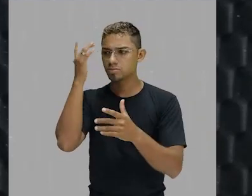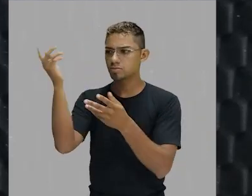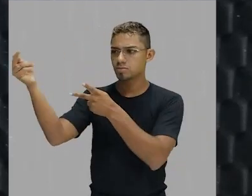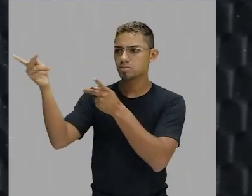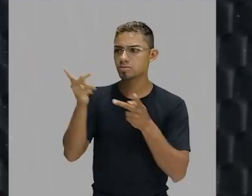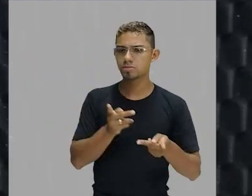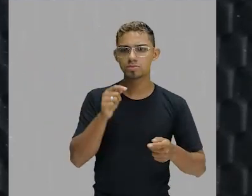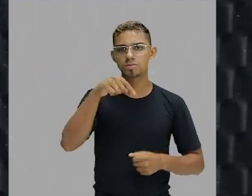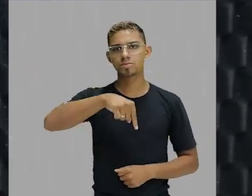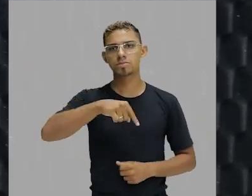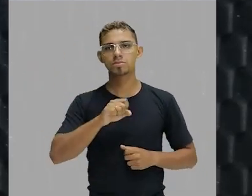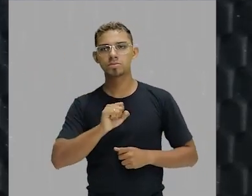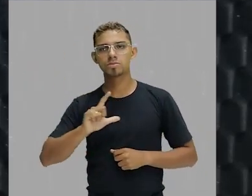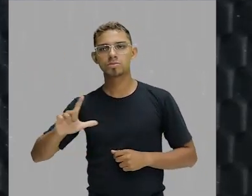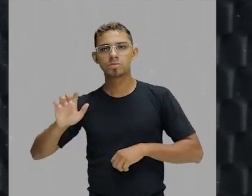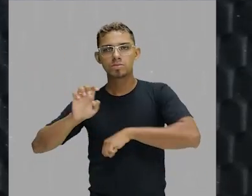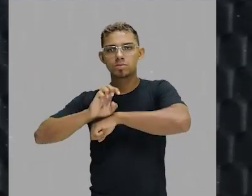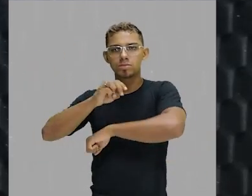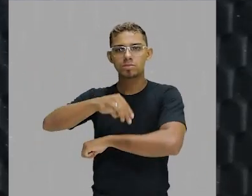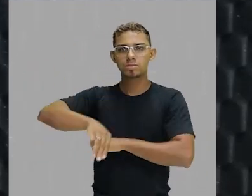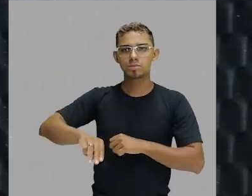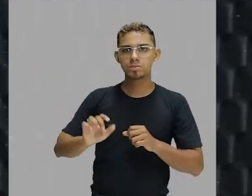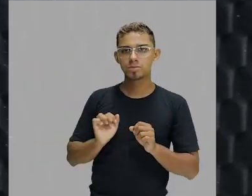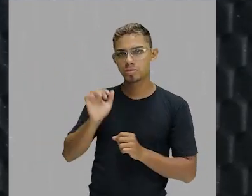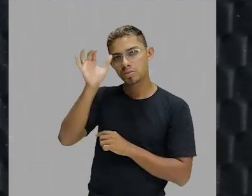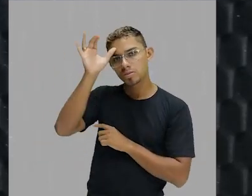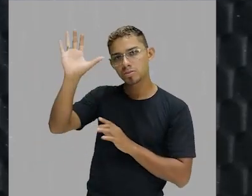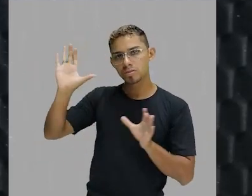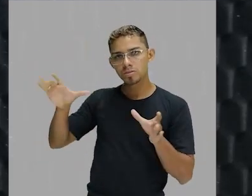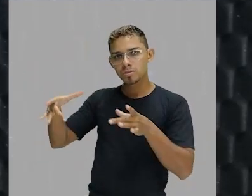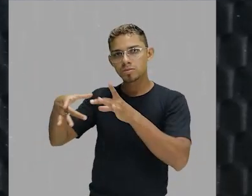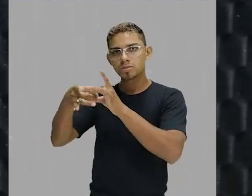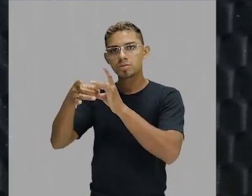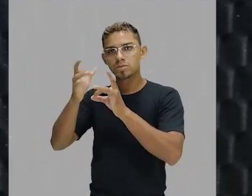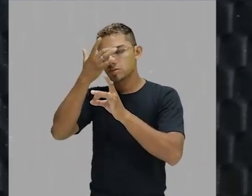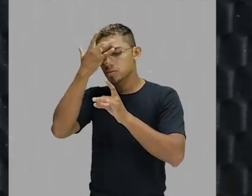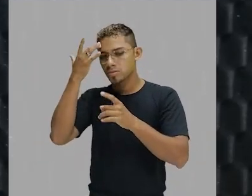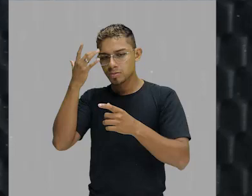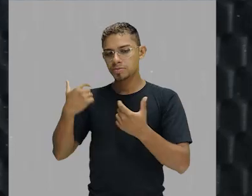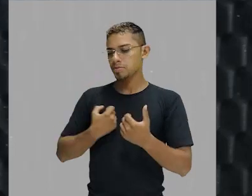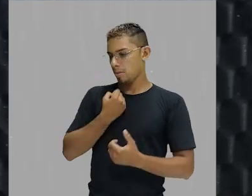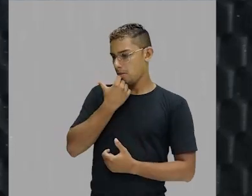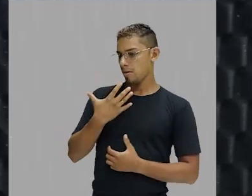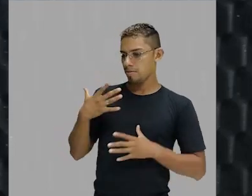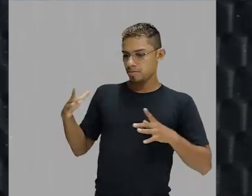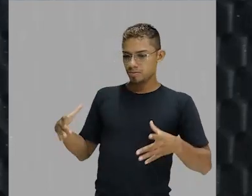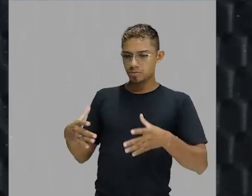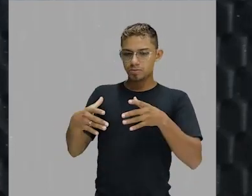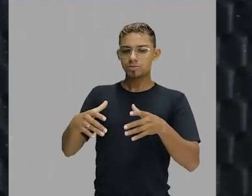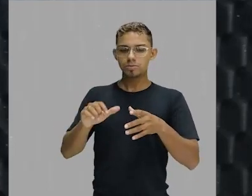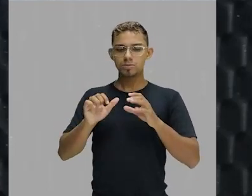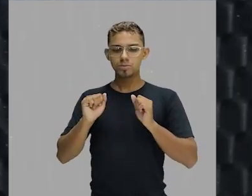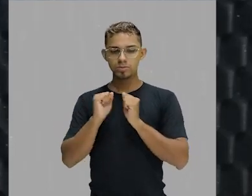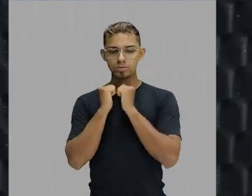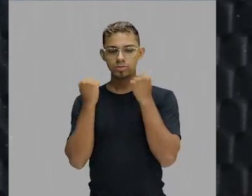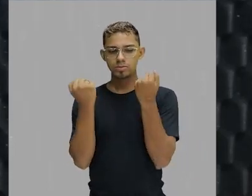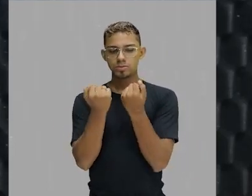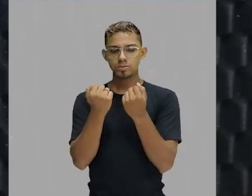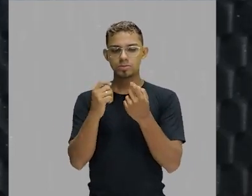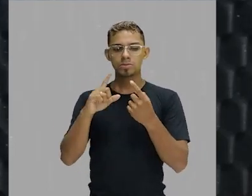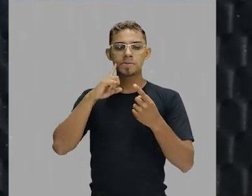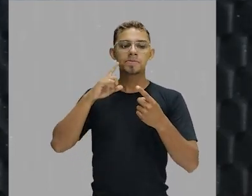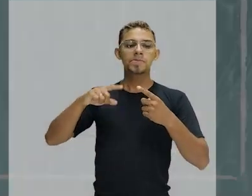cá. A cultura é capaz de unir as pessoas de uma sociedade em torno de um bem comum, então ela tem que ser preservada.